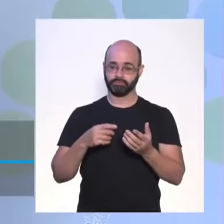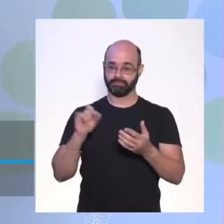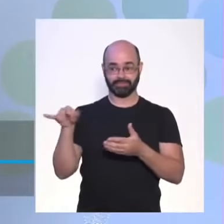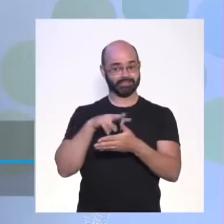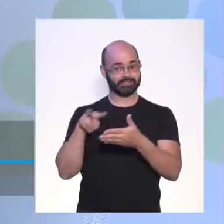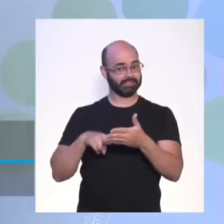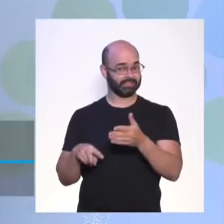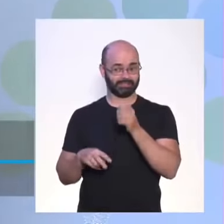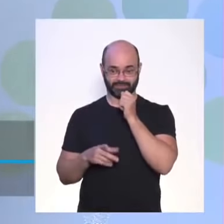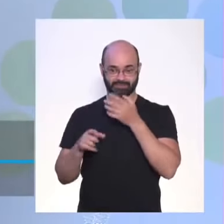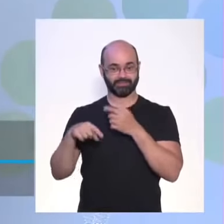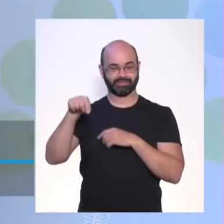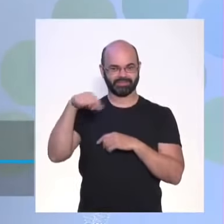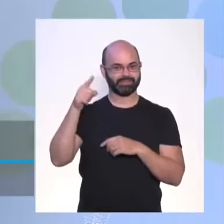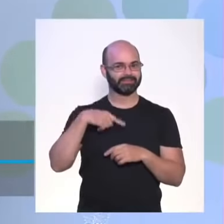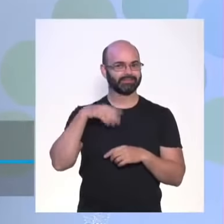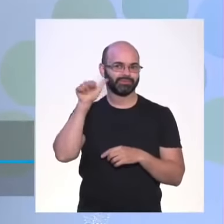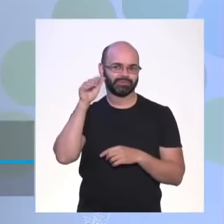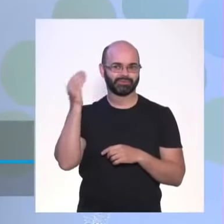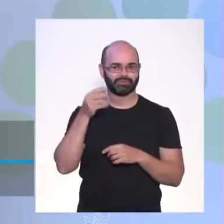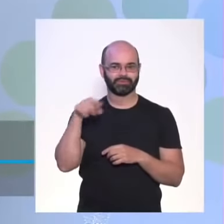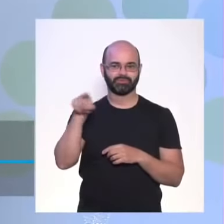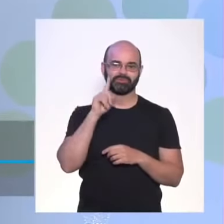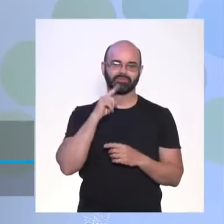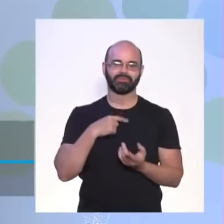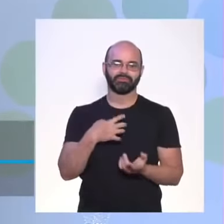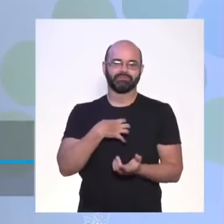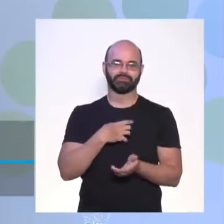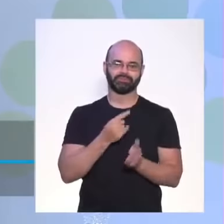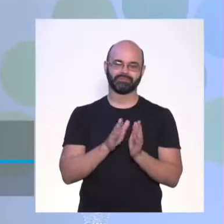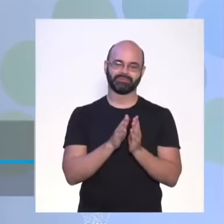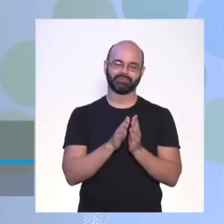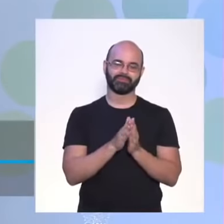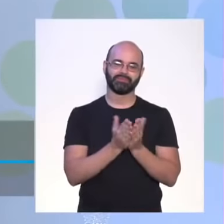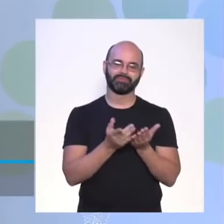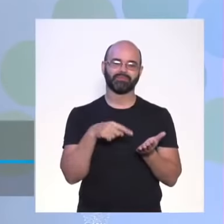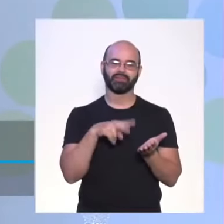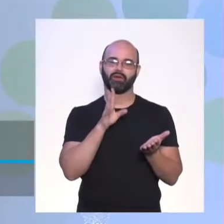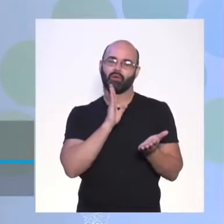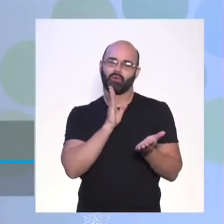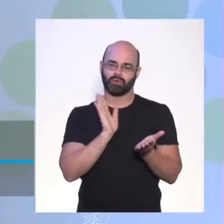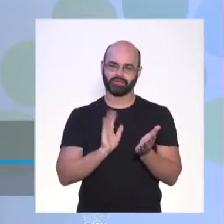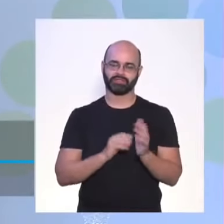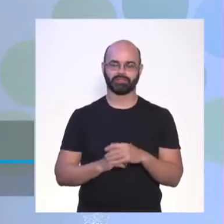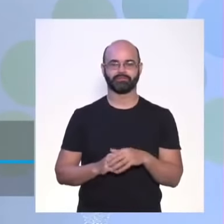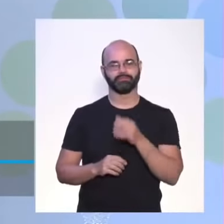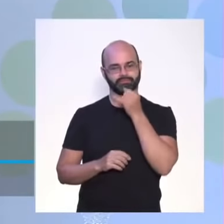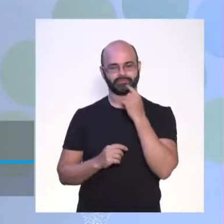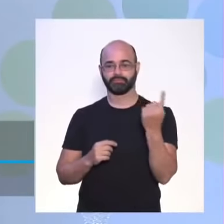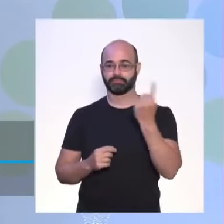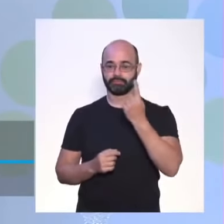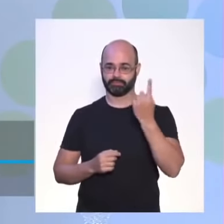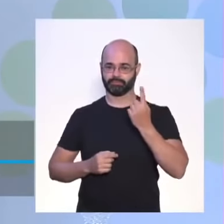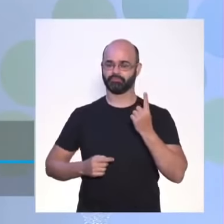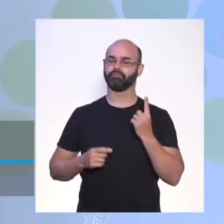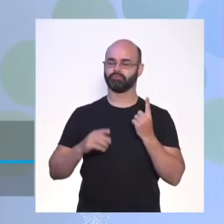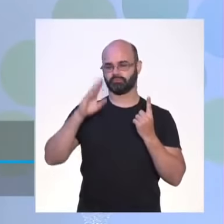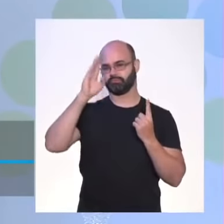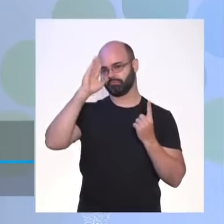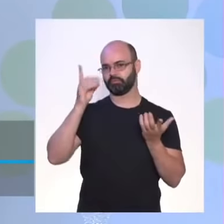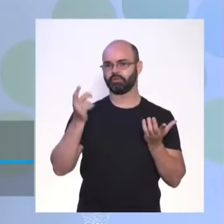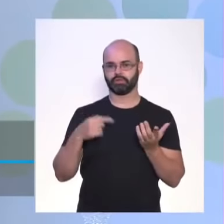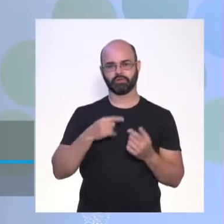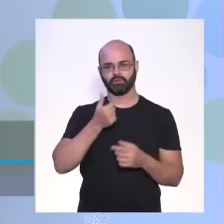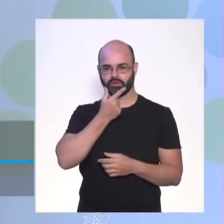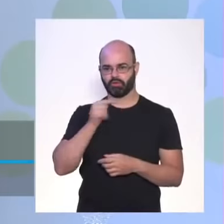querer ler né mas sim com certeza para vocês ficarem aí um pouquinho com a obra tá então a gente tem o quê a pista que nada